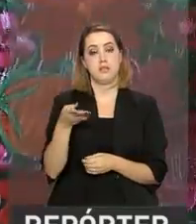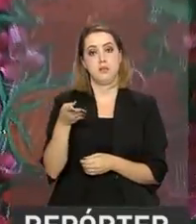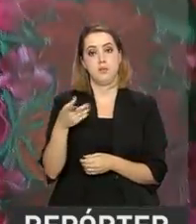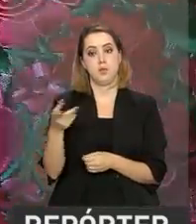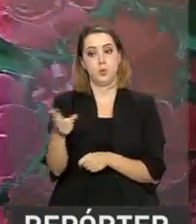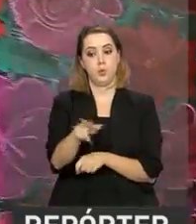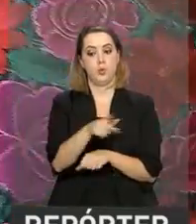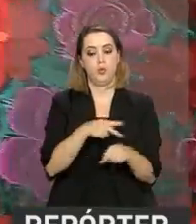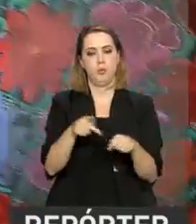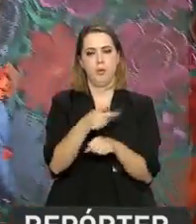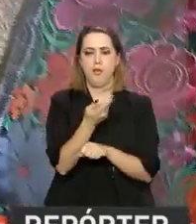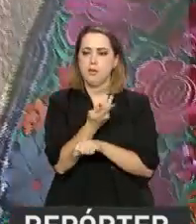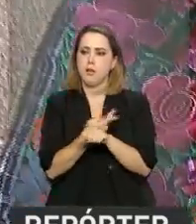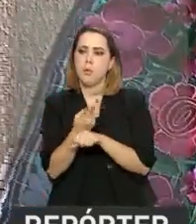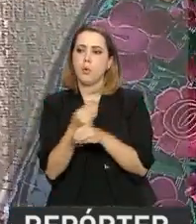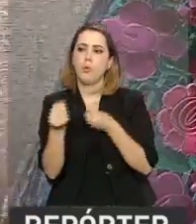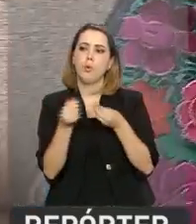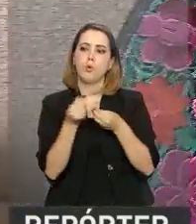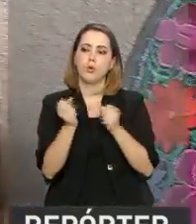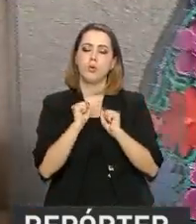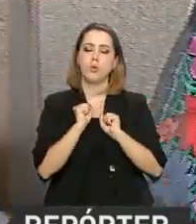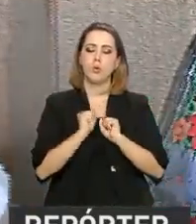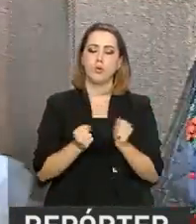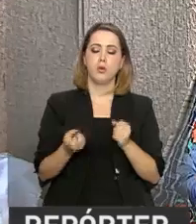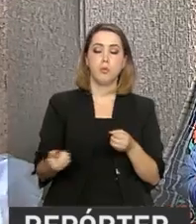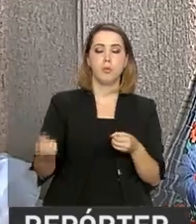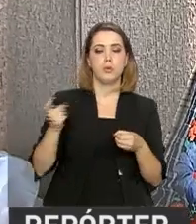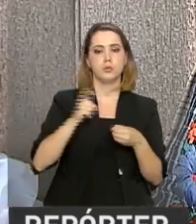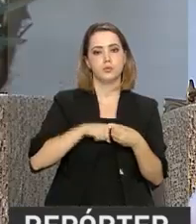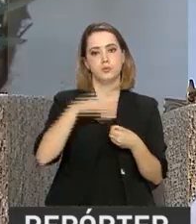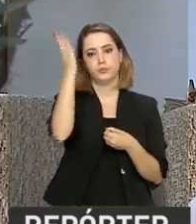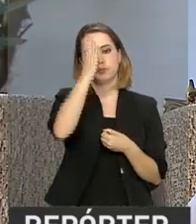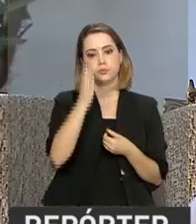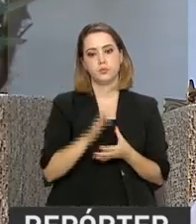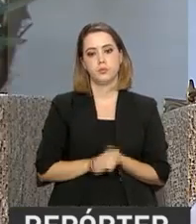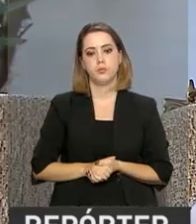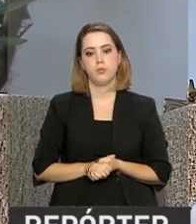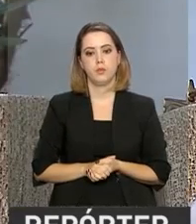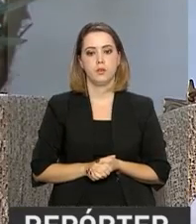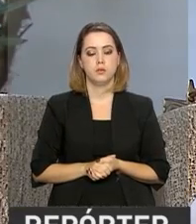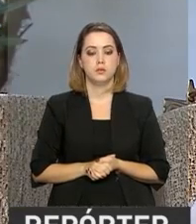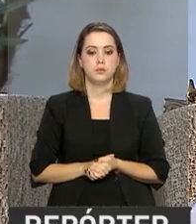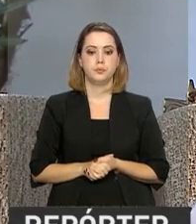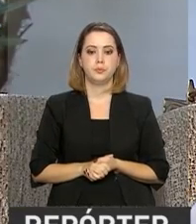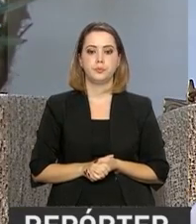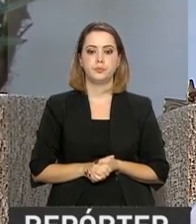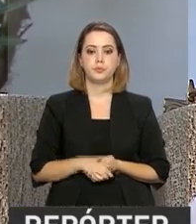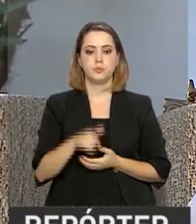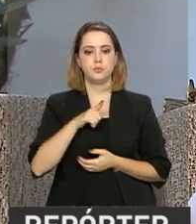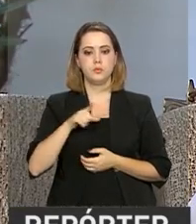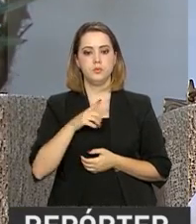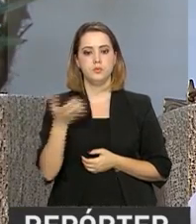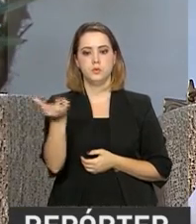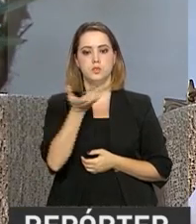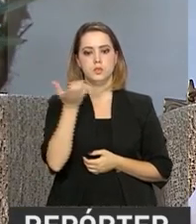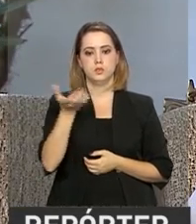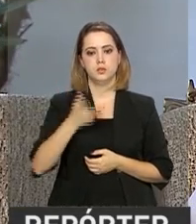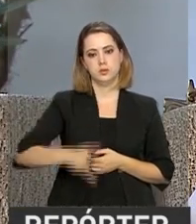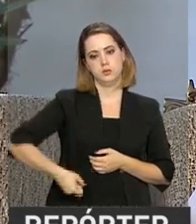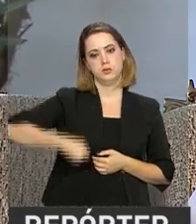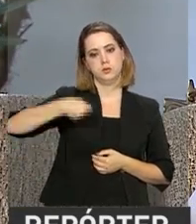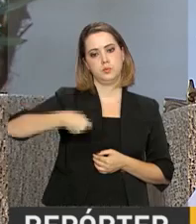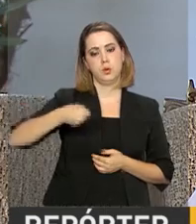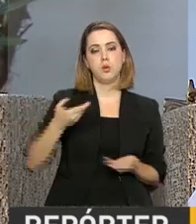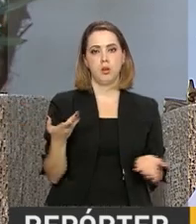ele busca informações para não ter problemas na volta para casa quando eu tinha pretenção de trazer alguma coisa